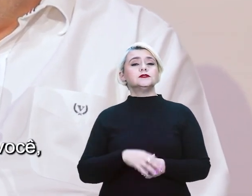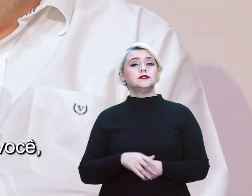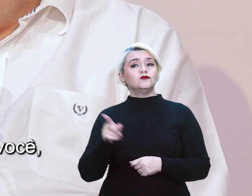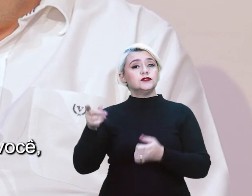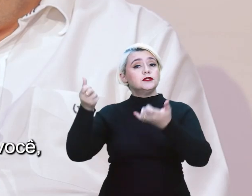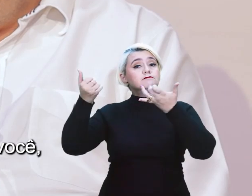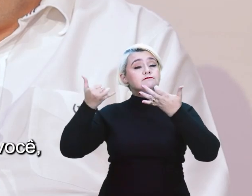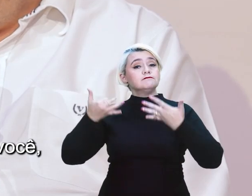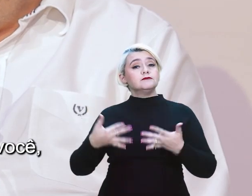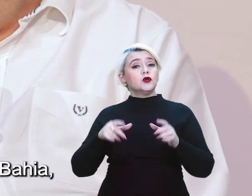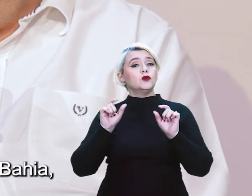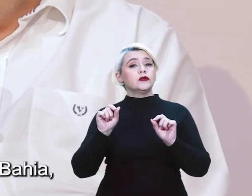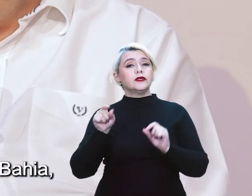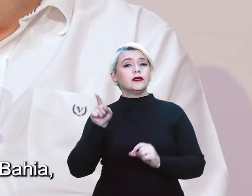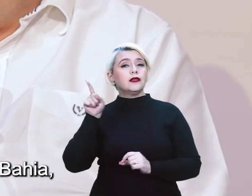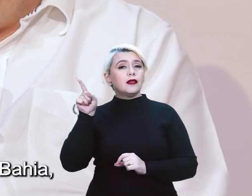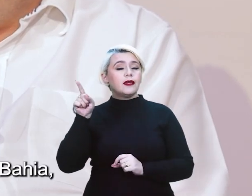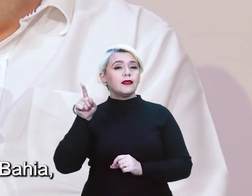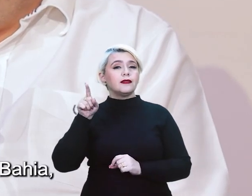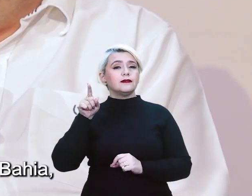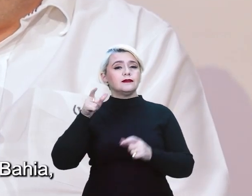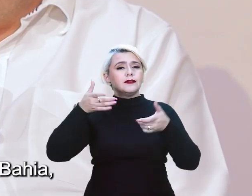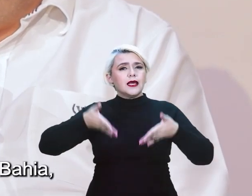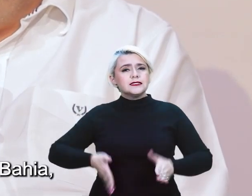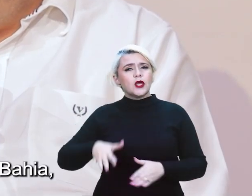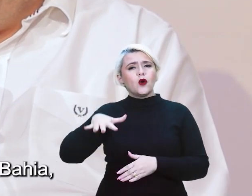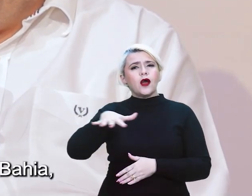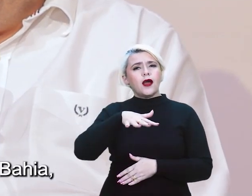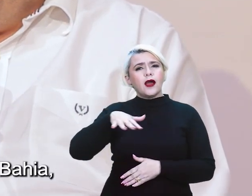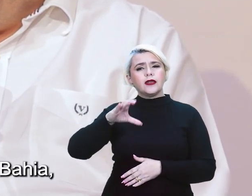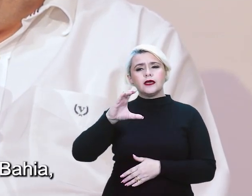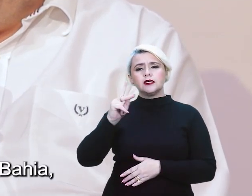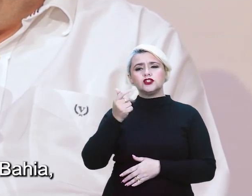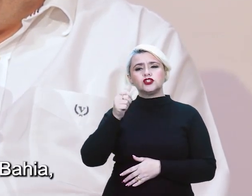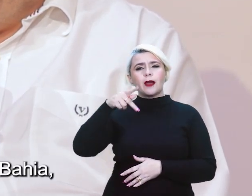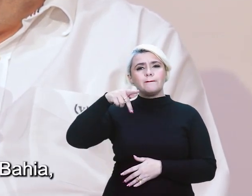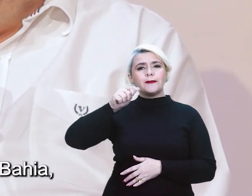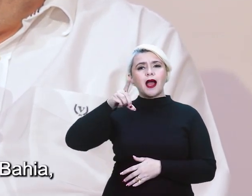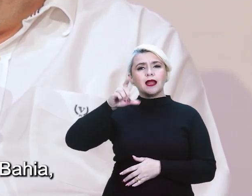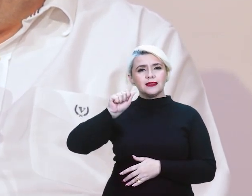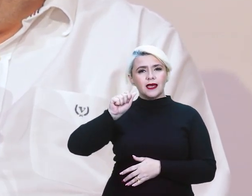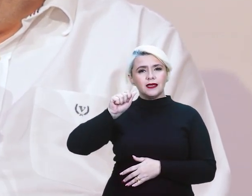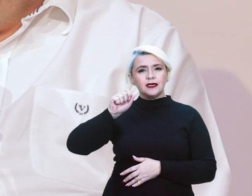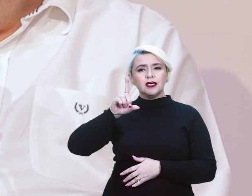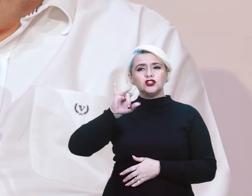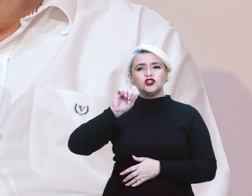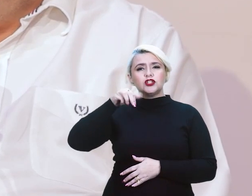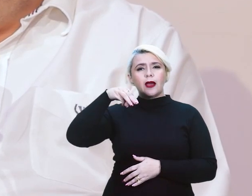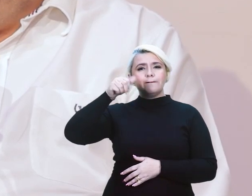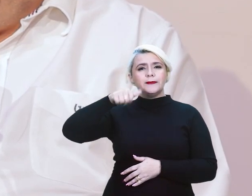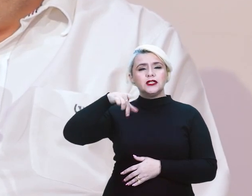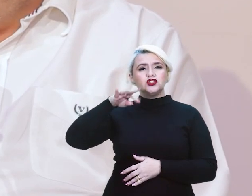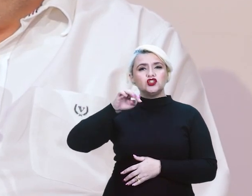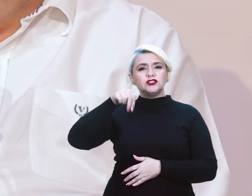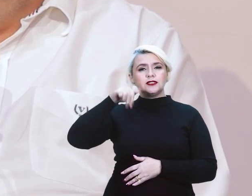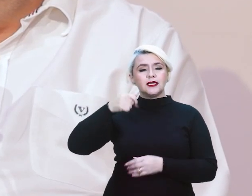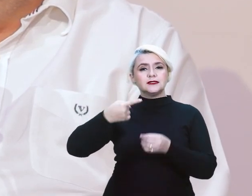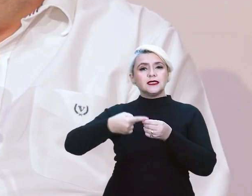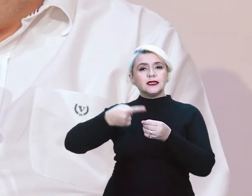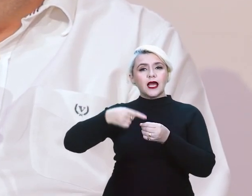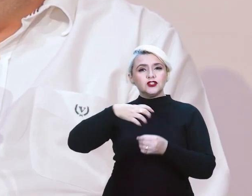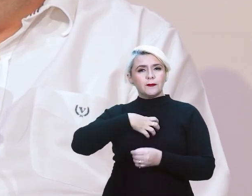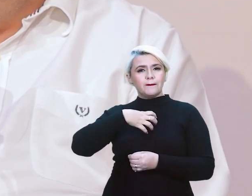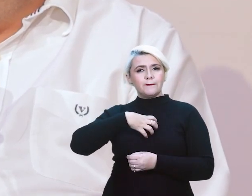me contou que é lá da Chapada Diamantina, aqui da Bahia, da cidade